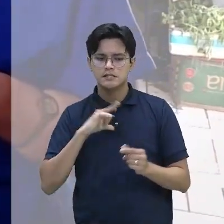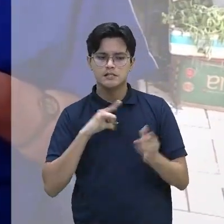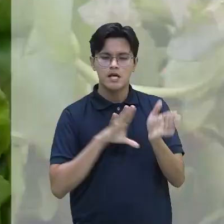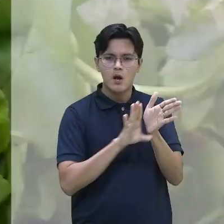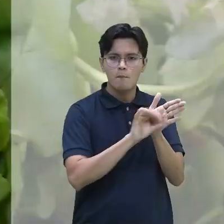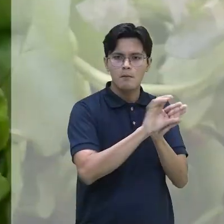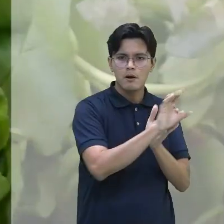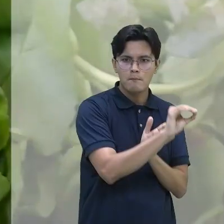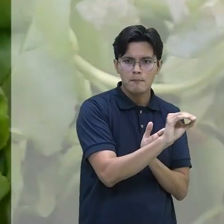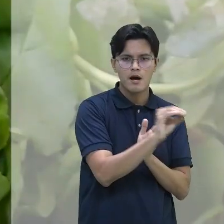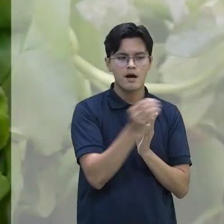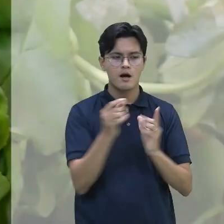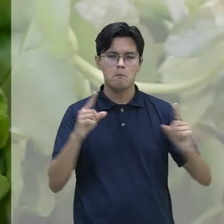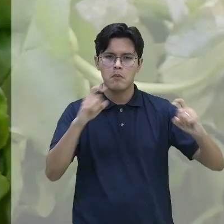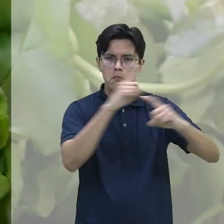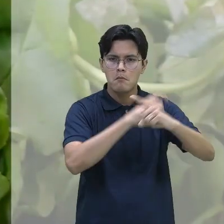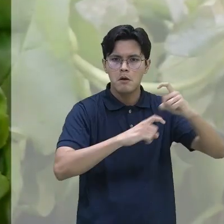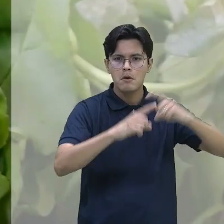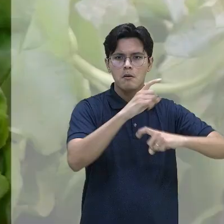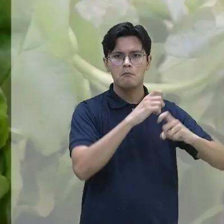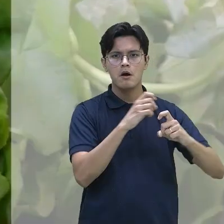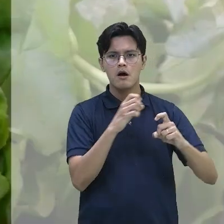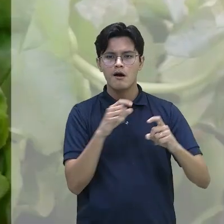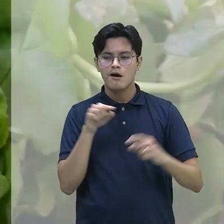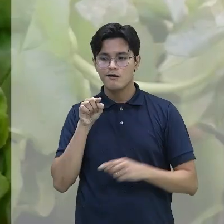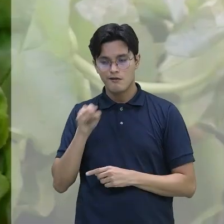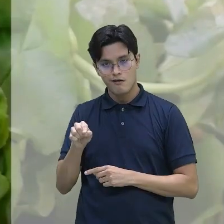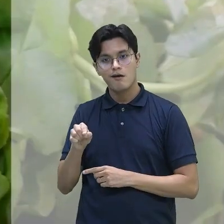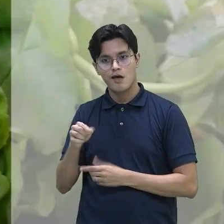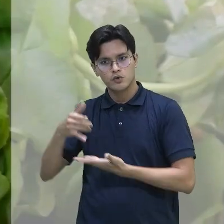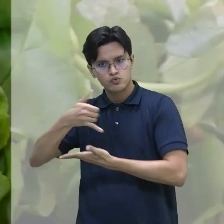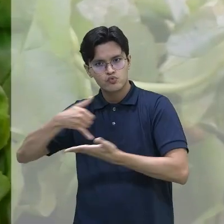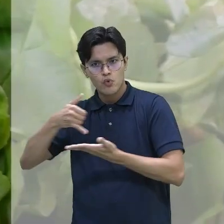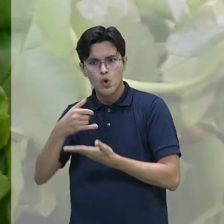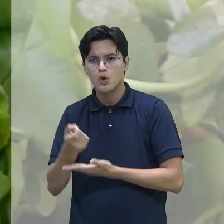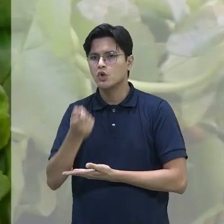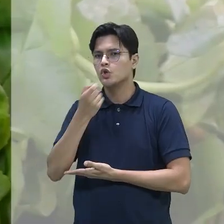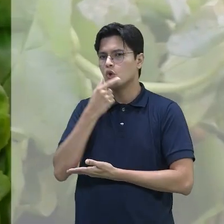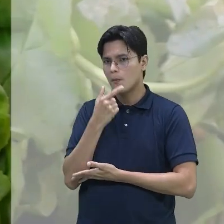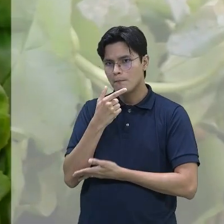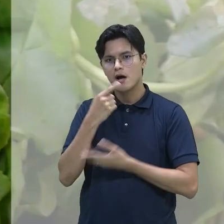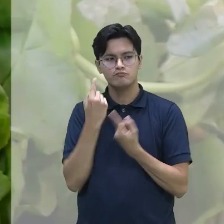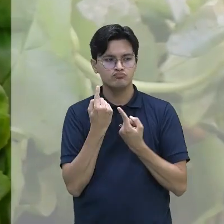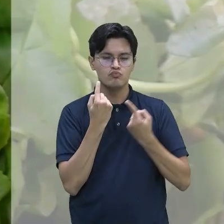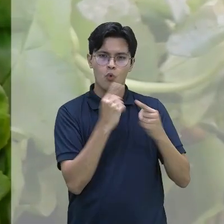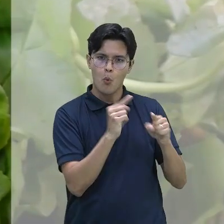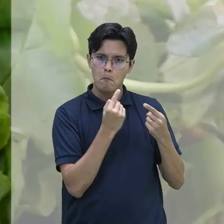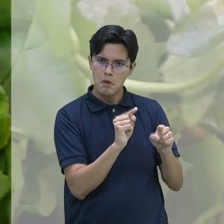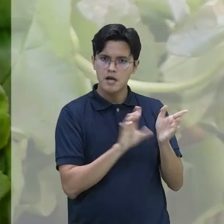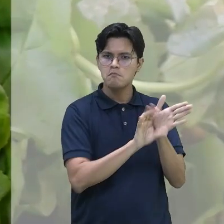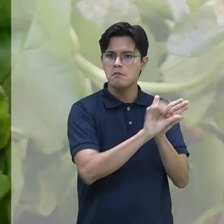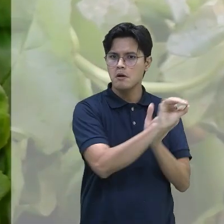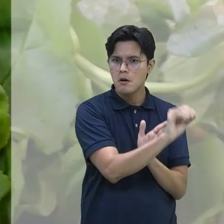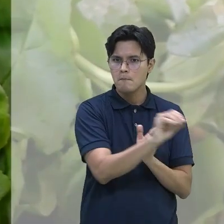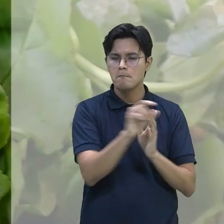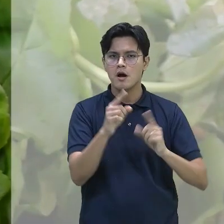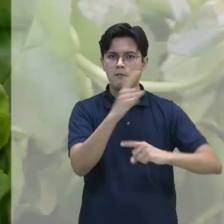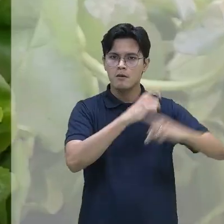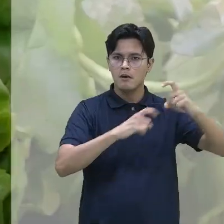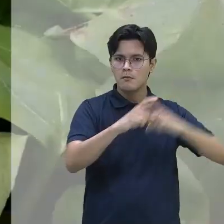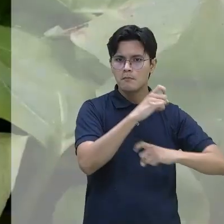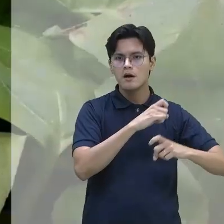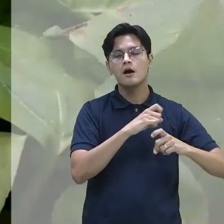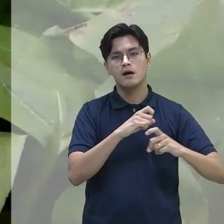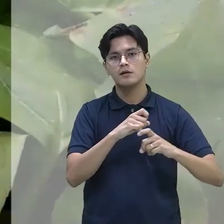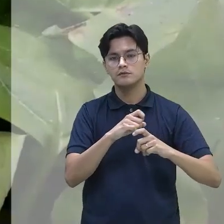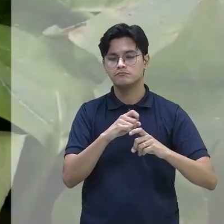para remédio, serve para tomar, para ingerir, serve para ingerir, né? E serve também para